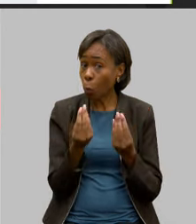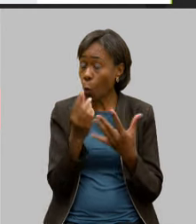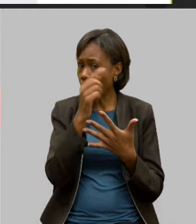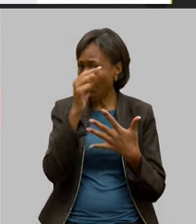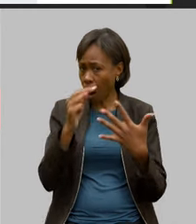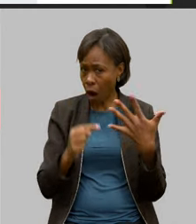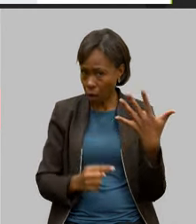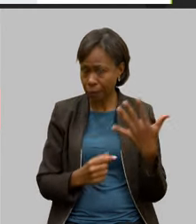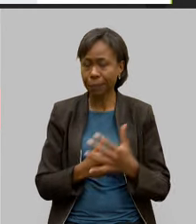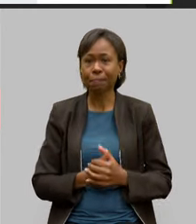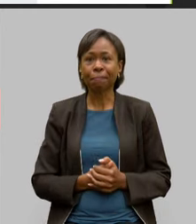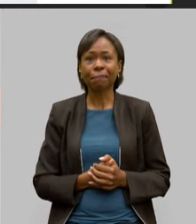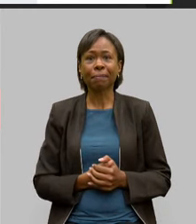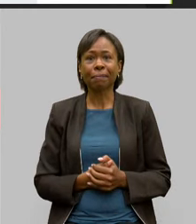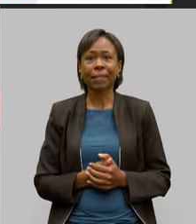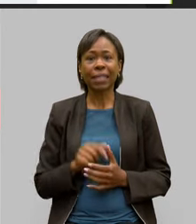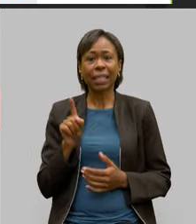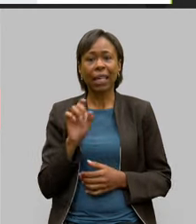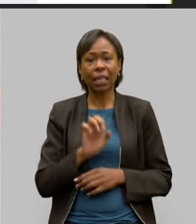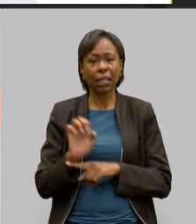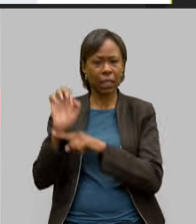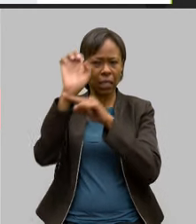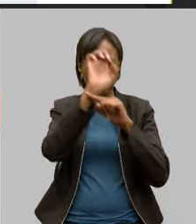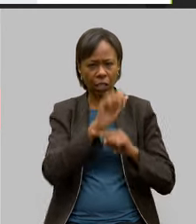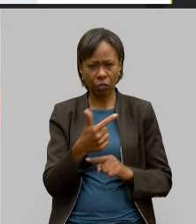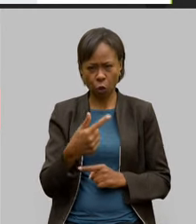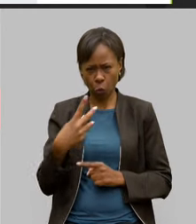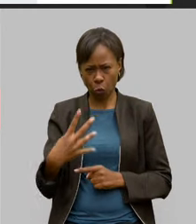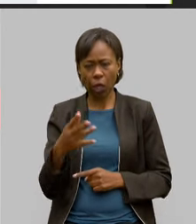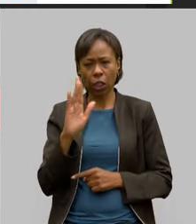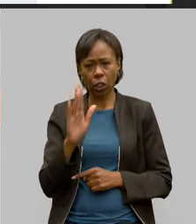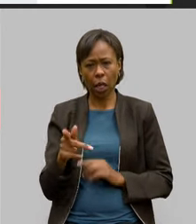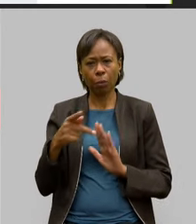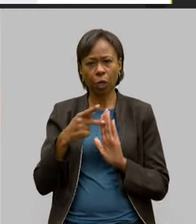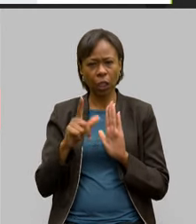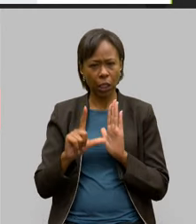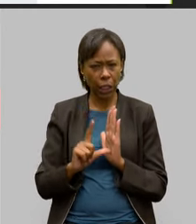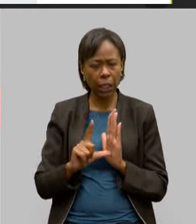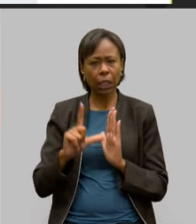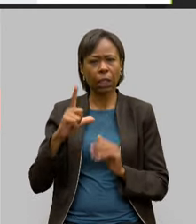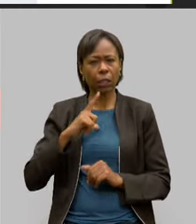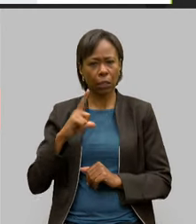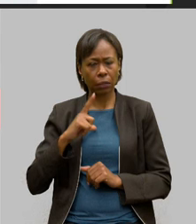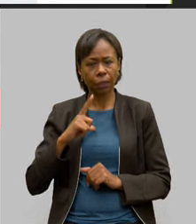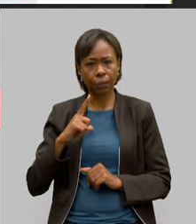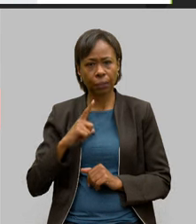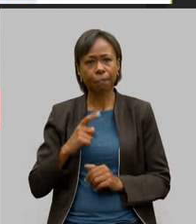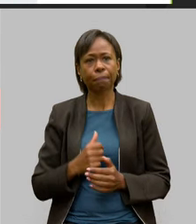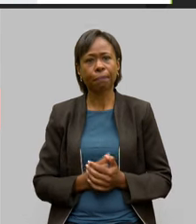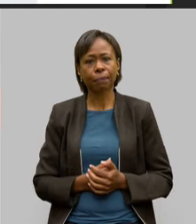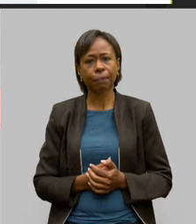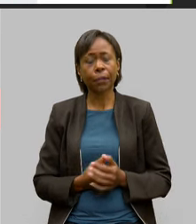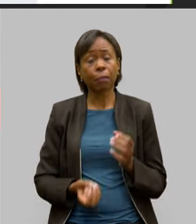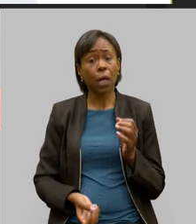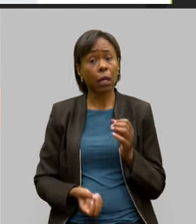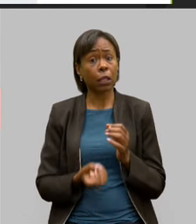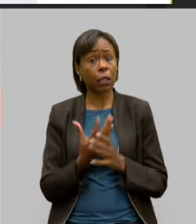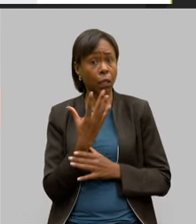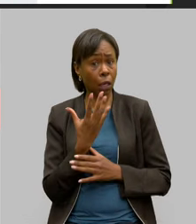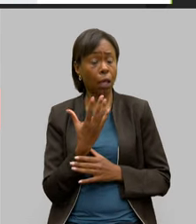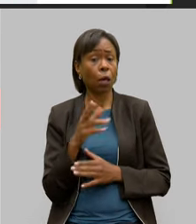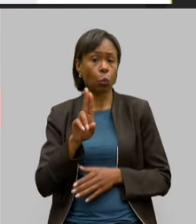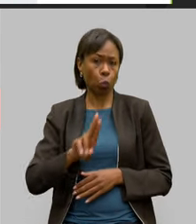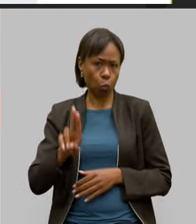nós temos aí 24 estados que já TM projetos de lei querendo estabelecer o a